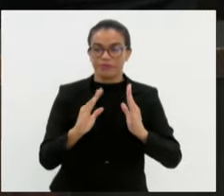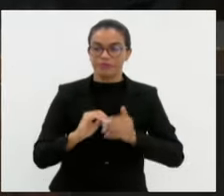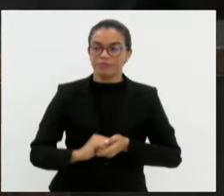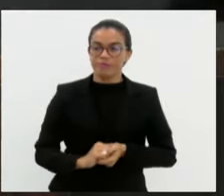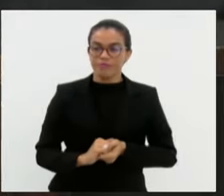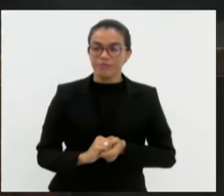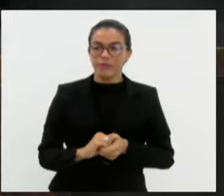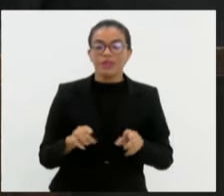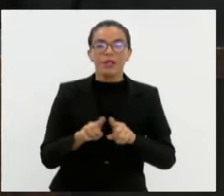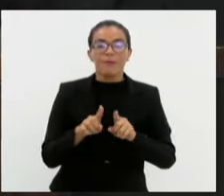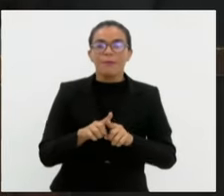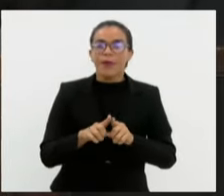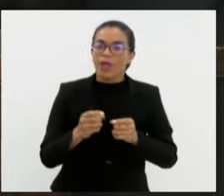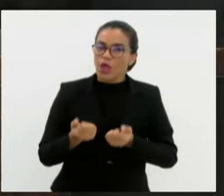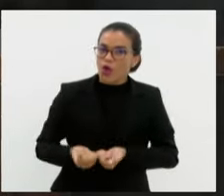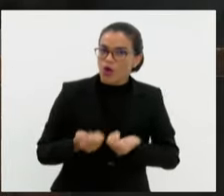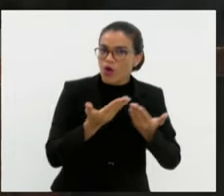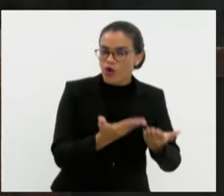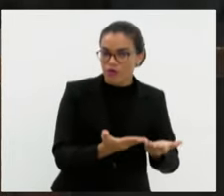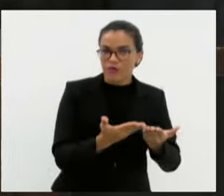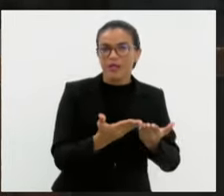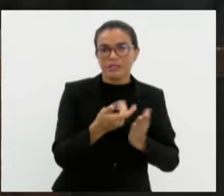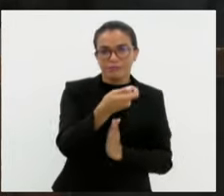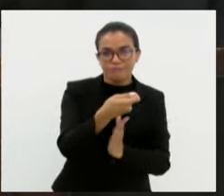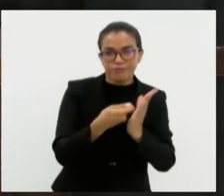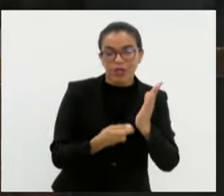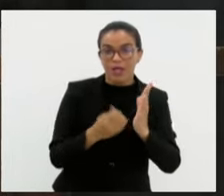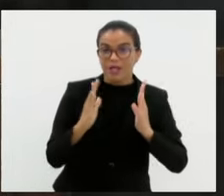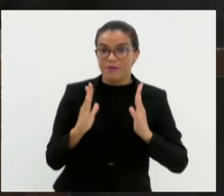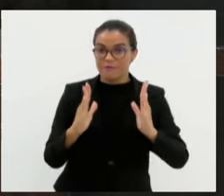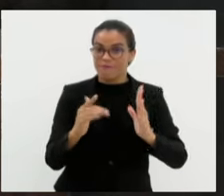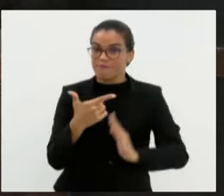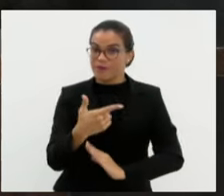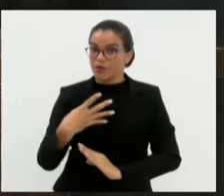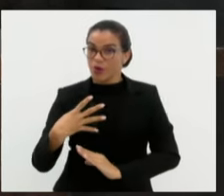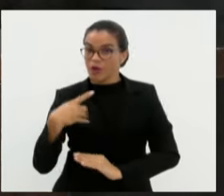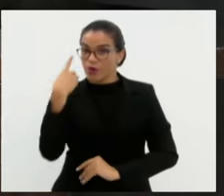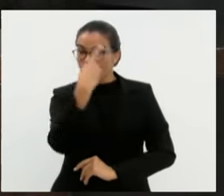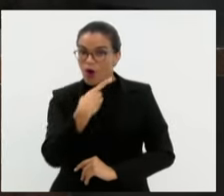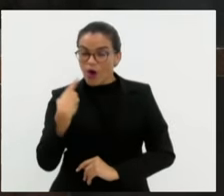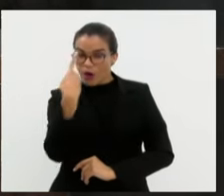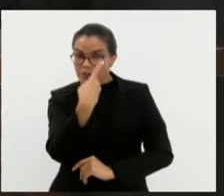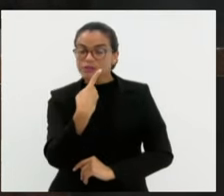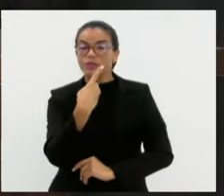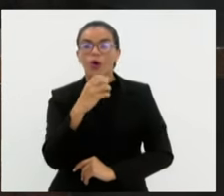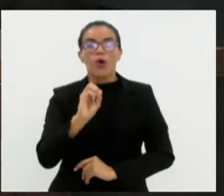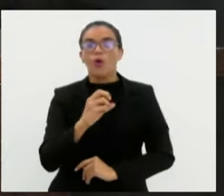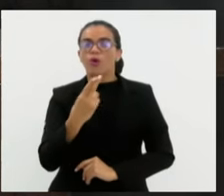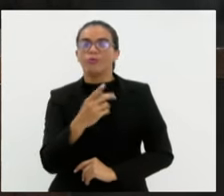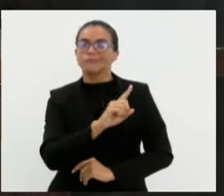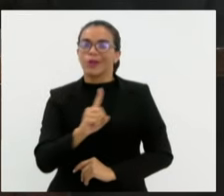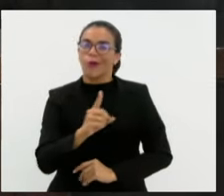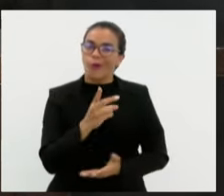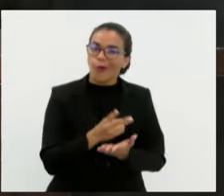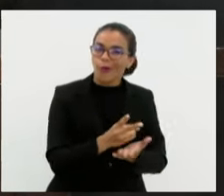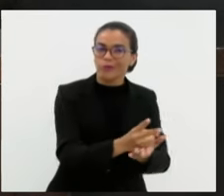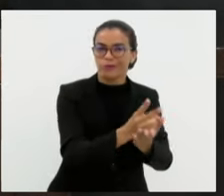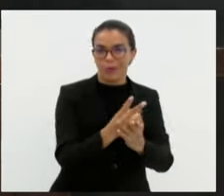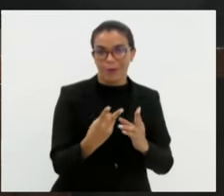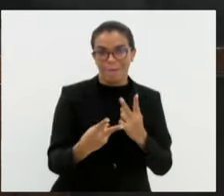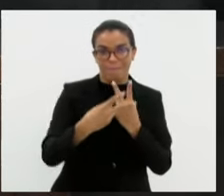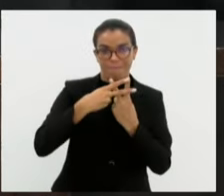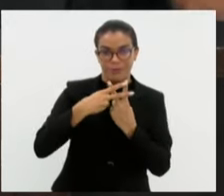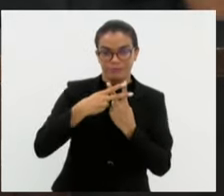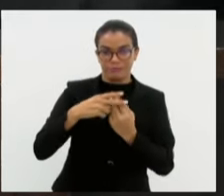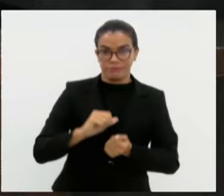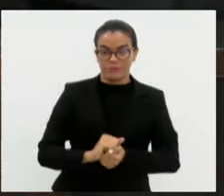Oferecer parecer prévio em 24 horas sobre a manutenção ou não da prisão, propondo o